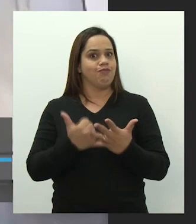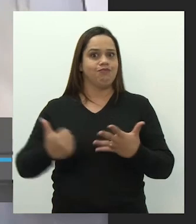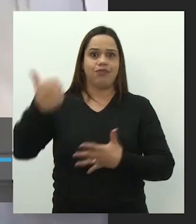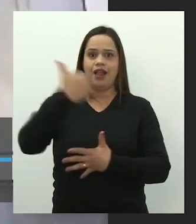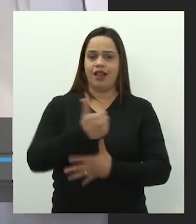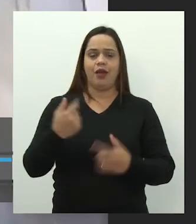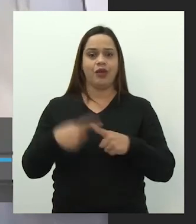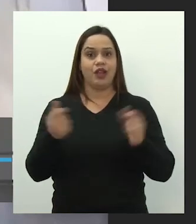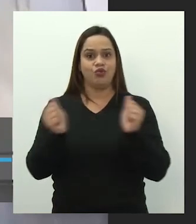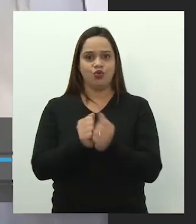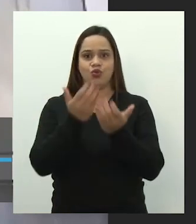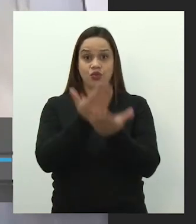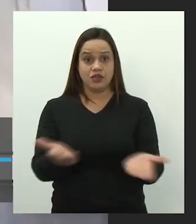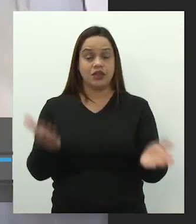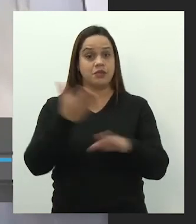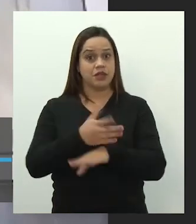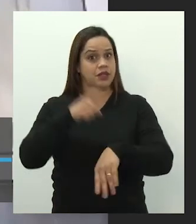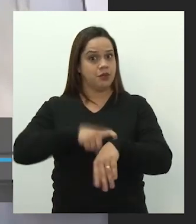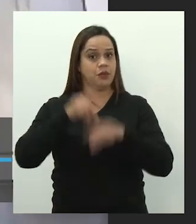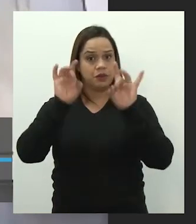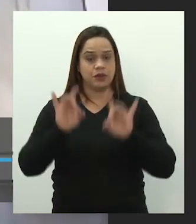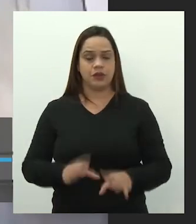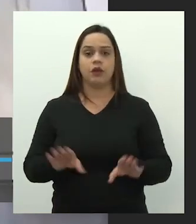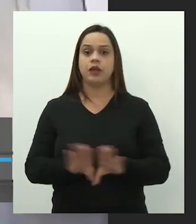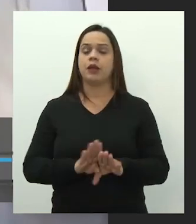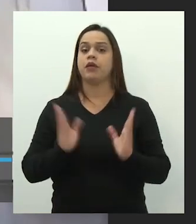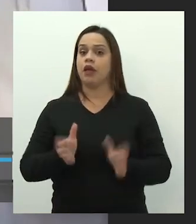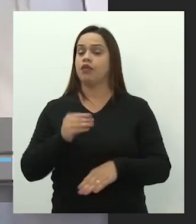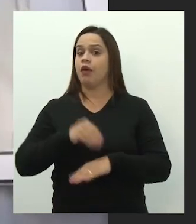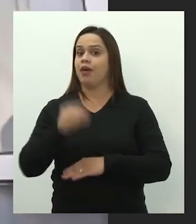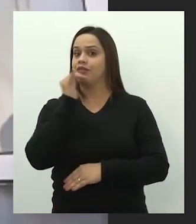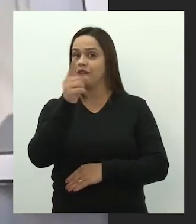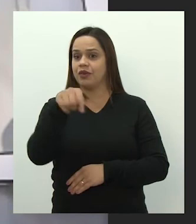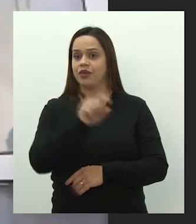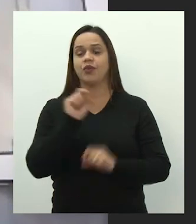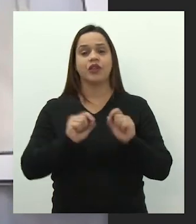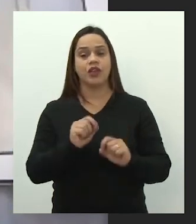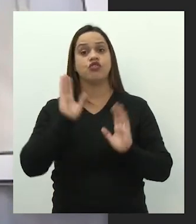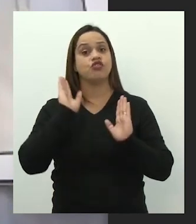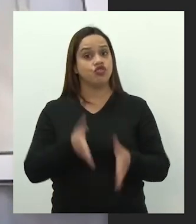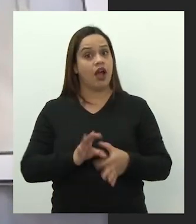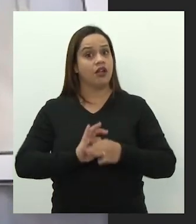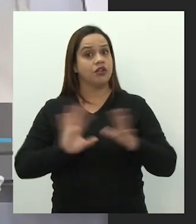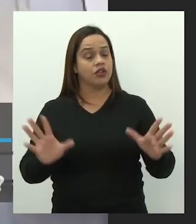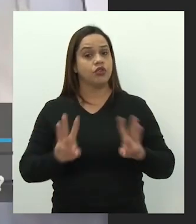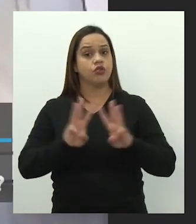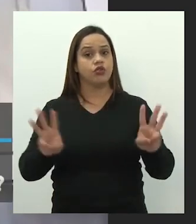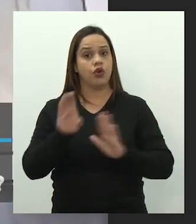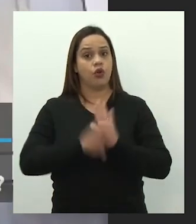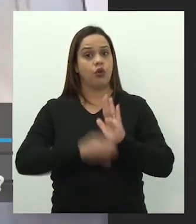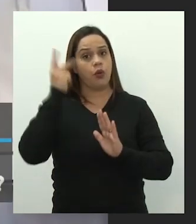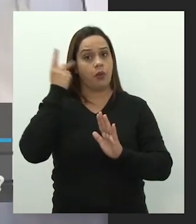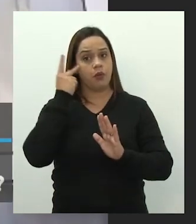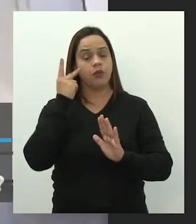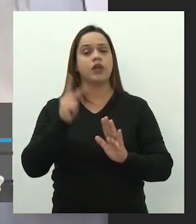com vocês e participar desse momento, tá? Queria dar um recadinho antes da gente ir embora. Já está disponível no site do Currículo Paulista,